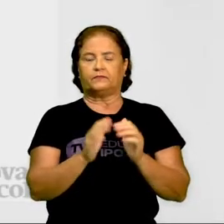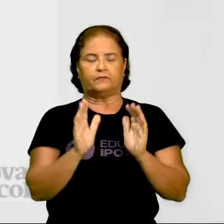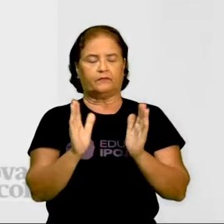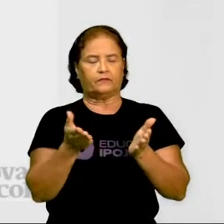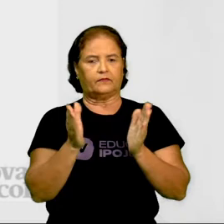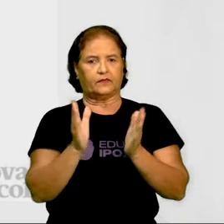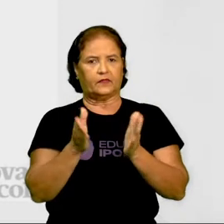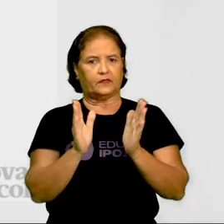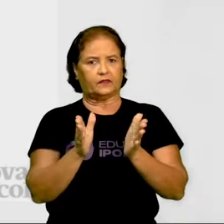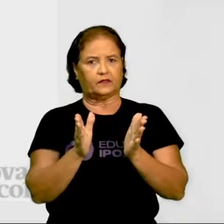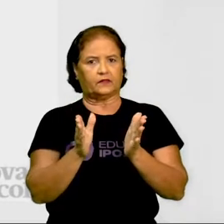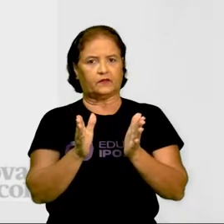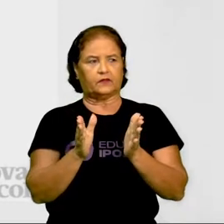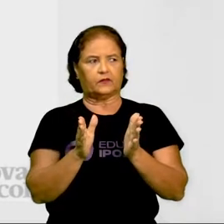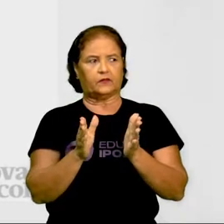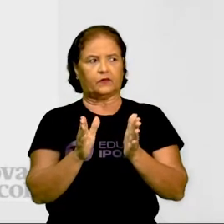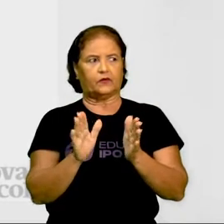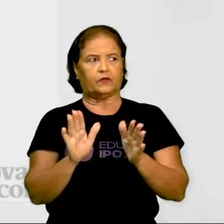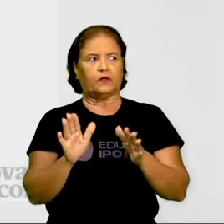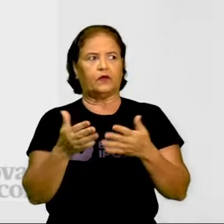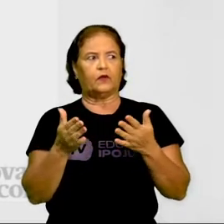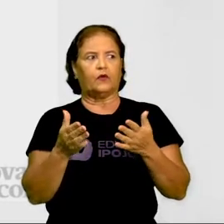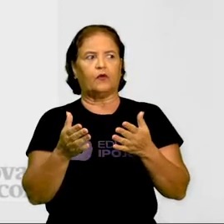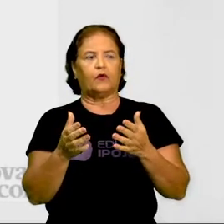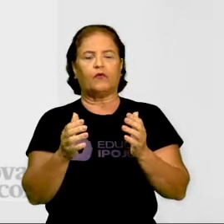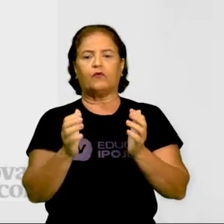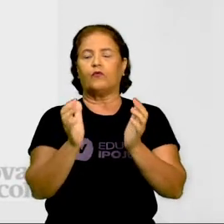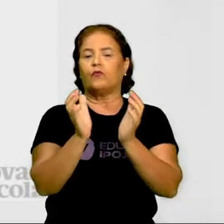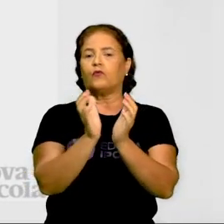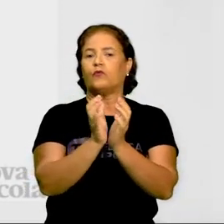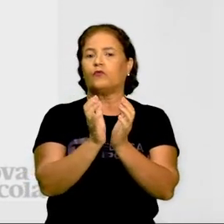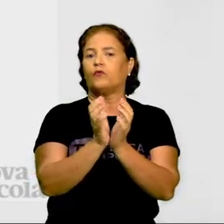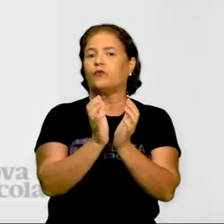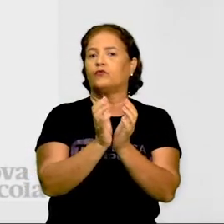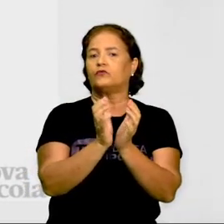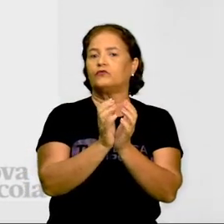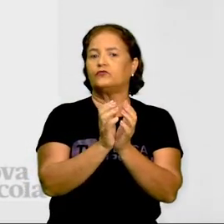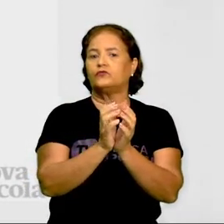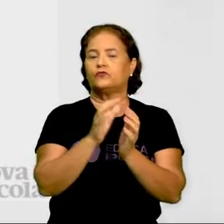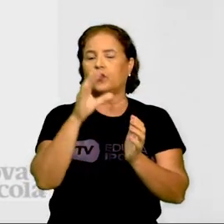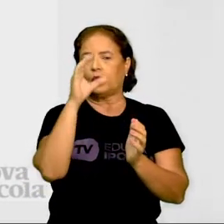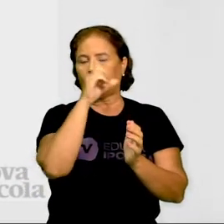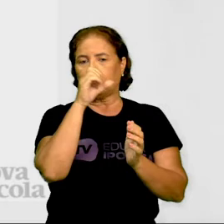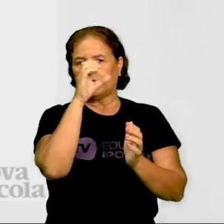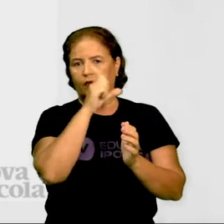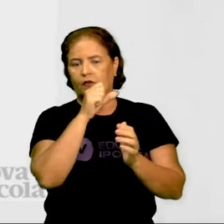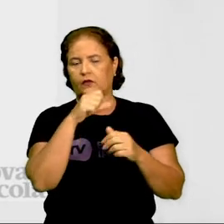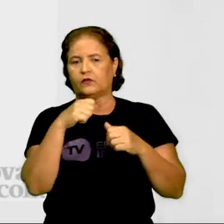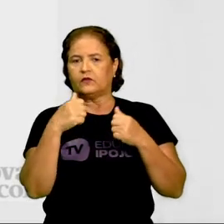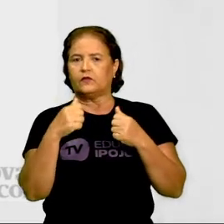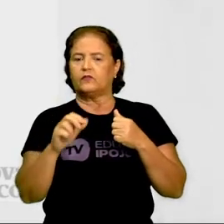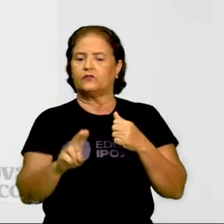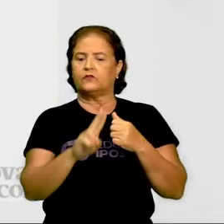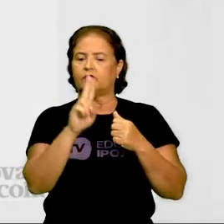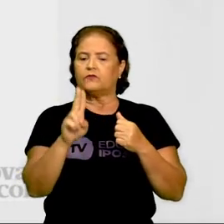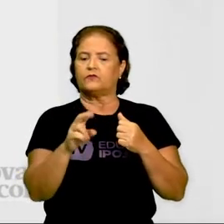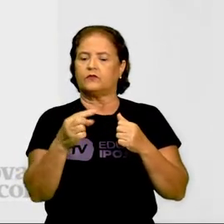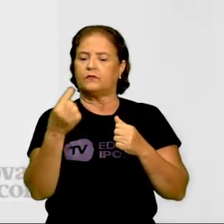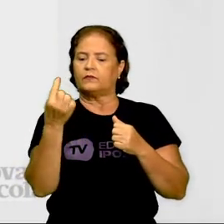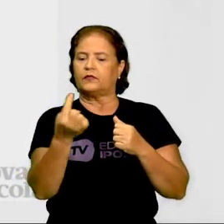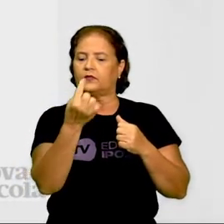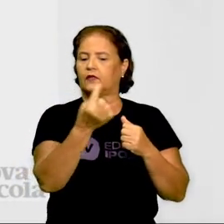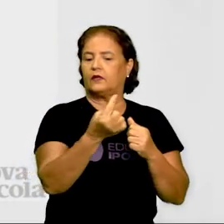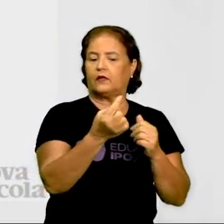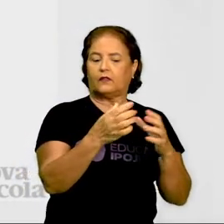Agora, vamos aqui estimar qual conjunto de laranjas nós devemos usar para cada recipiente para que